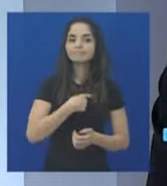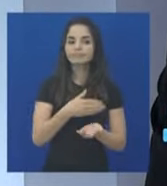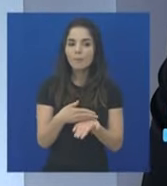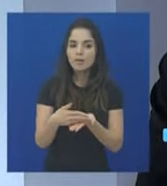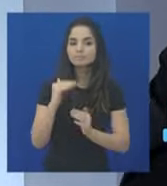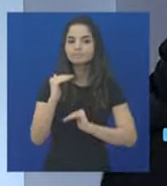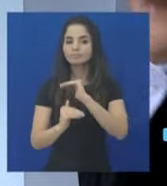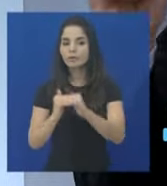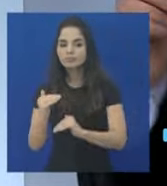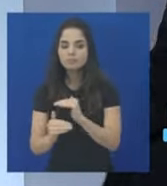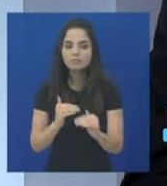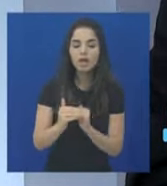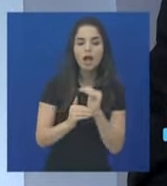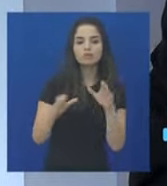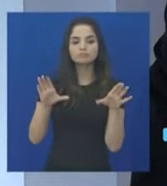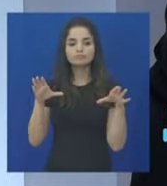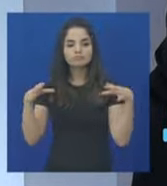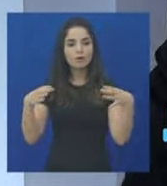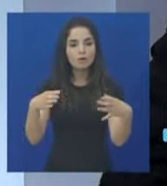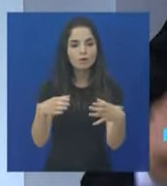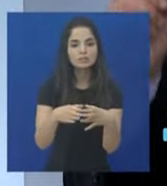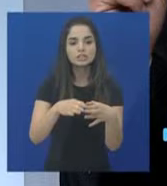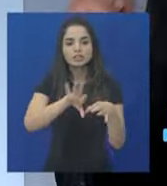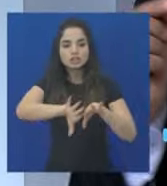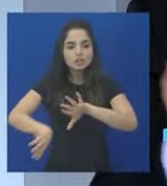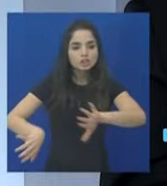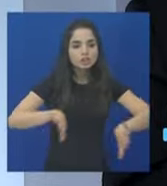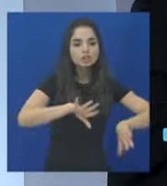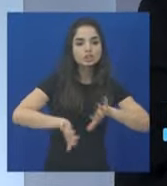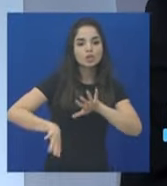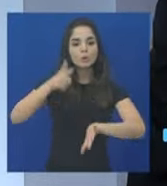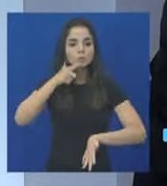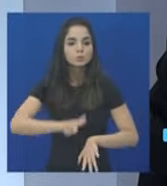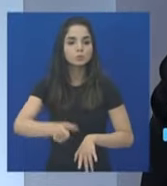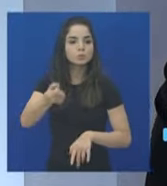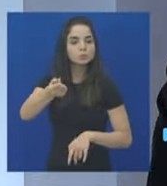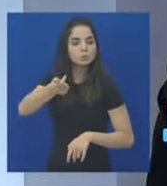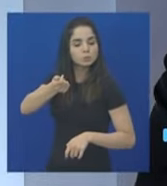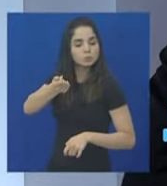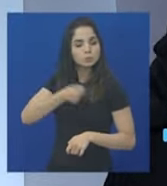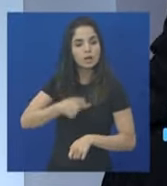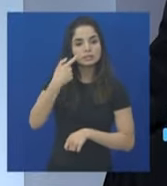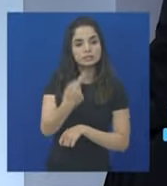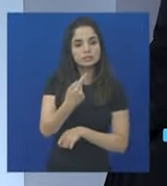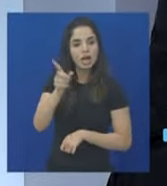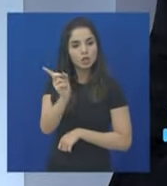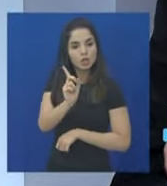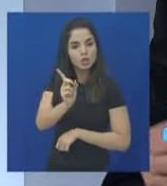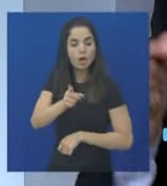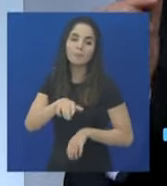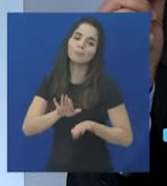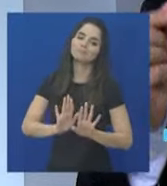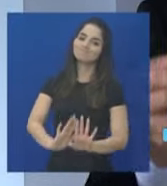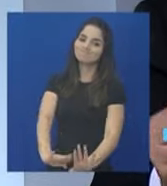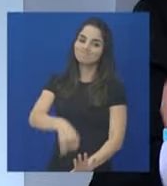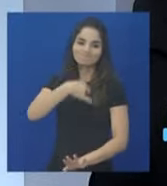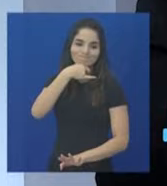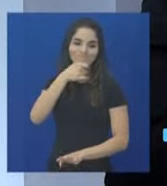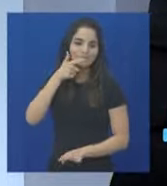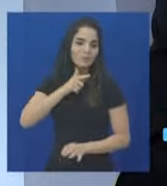processo do centro de convenções, desapropriamos a área, conseguimos o recurso de sete milhões e meio de dólares. Infelizmente, não houve